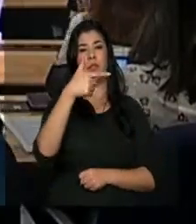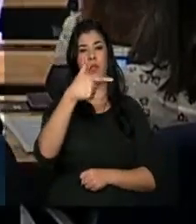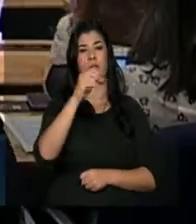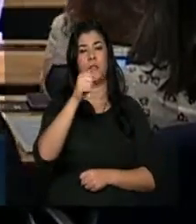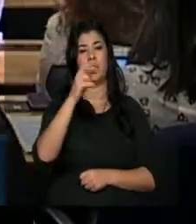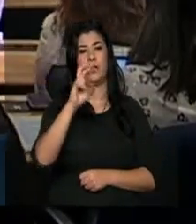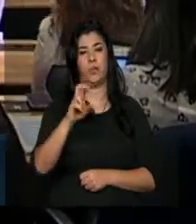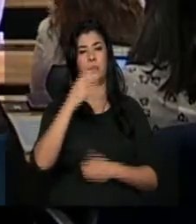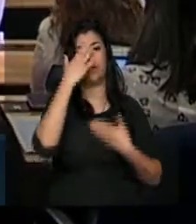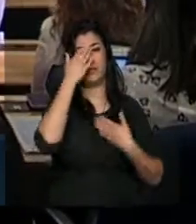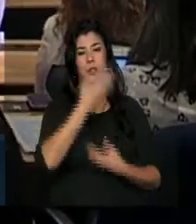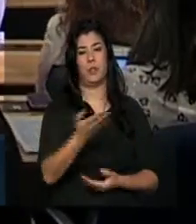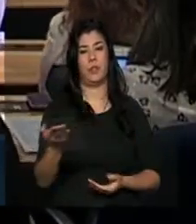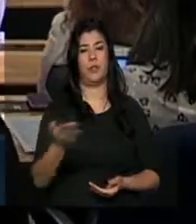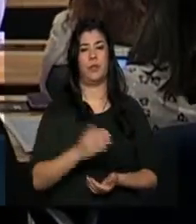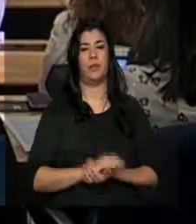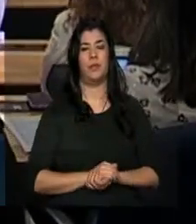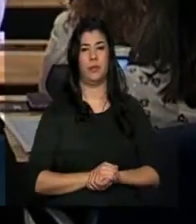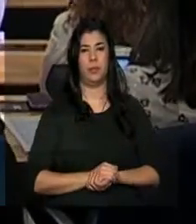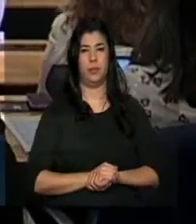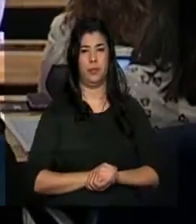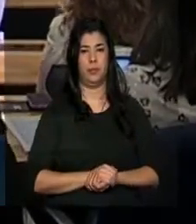Obrigado.